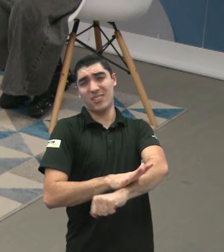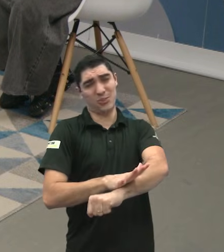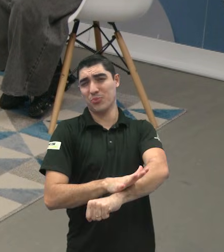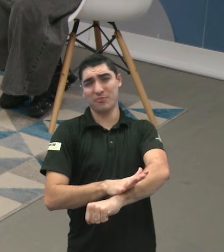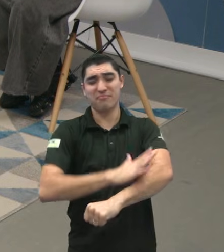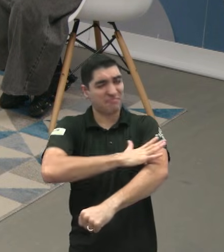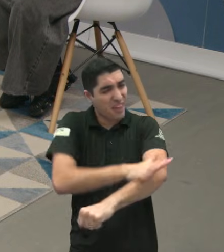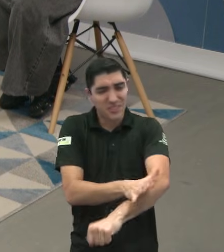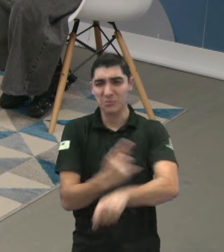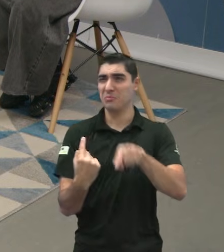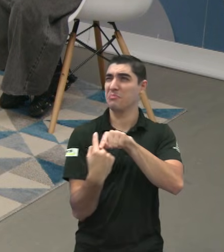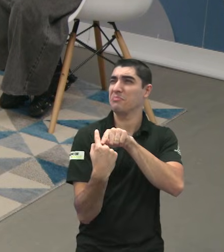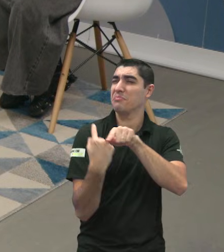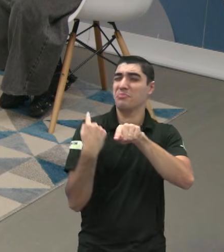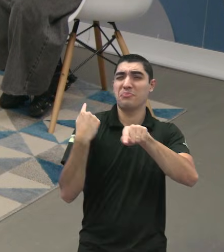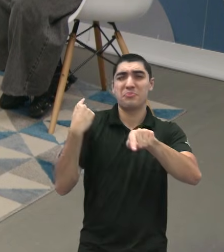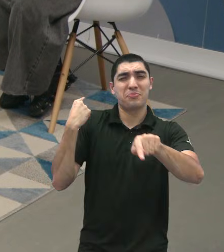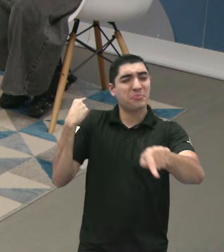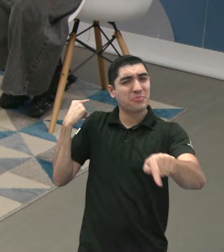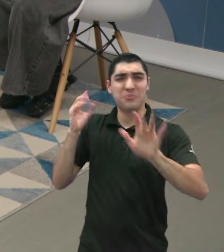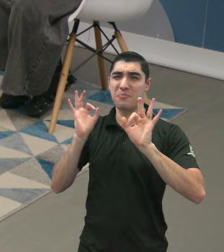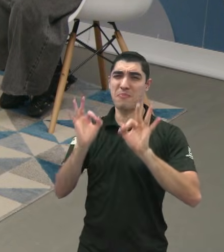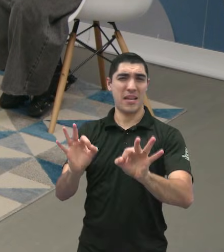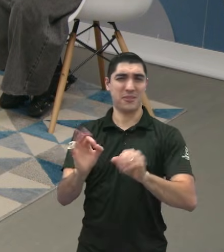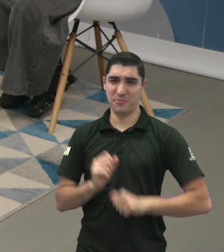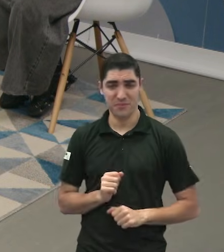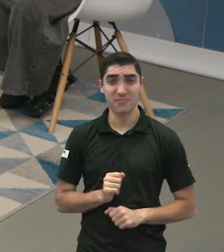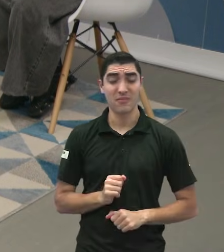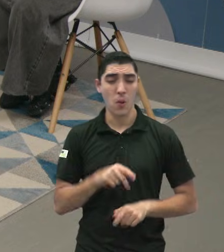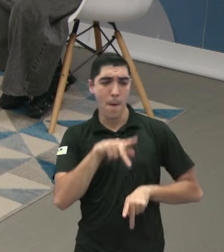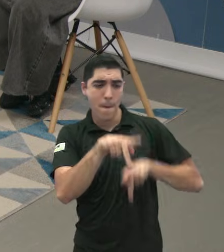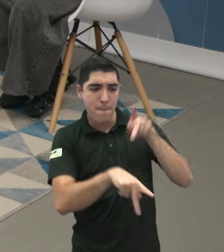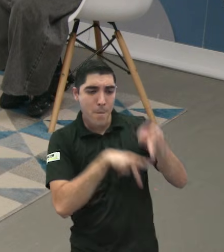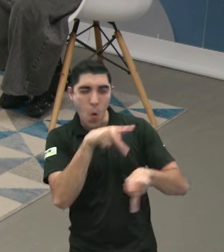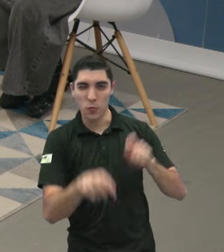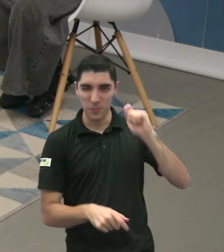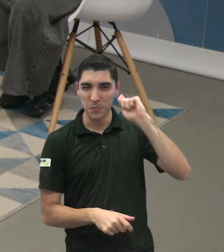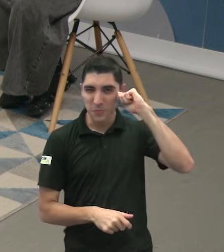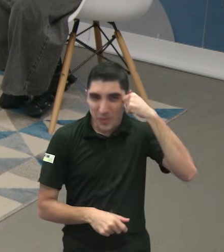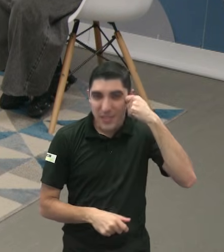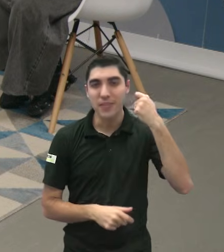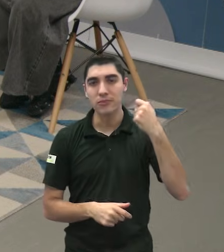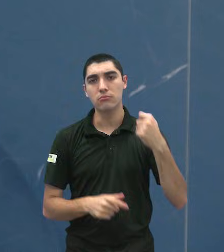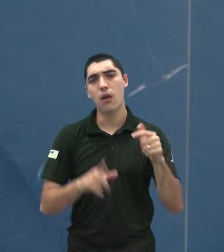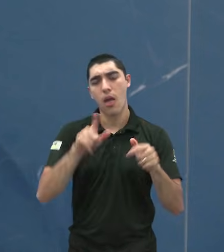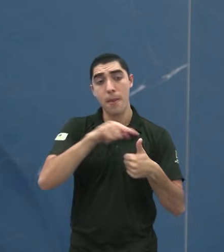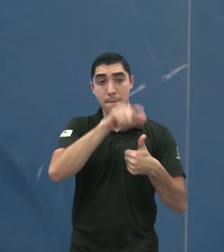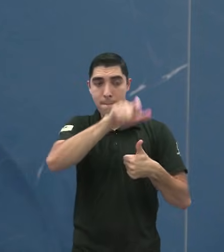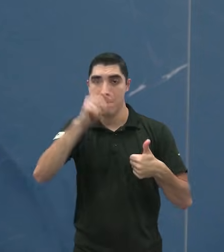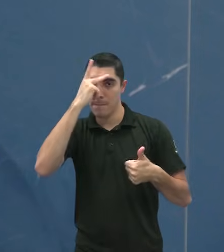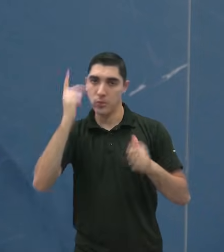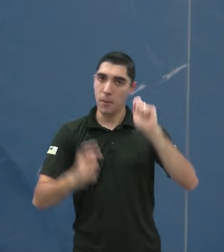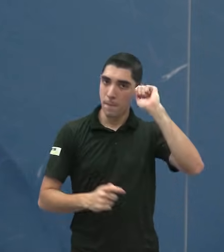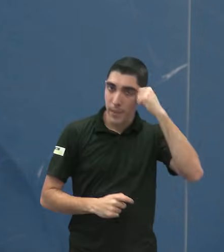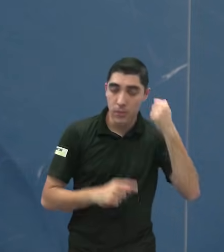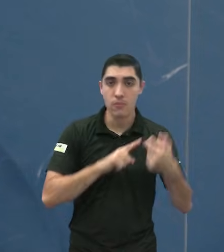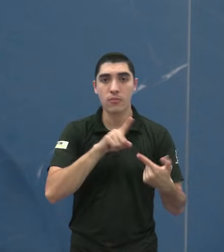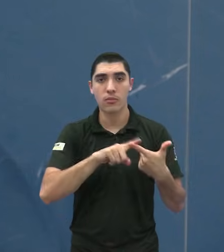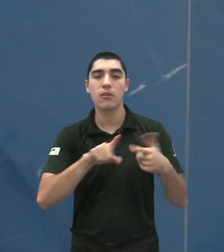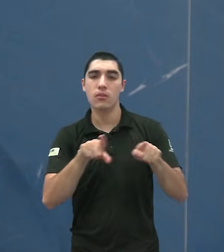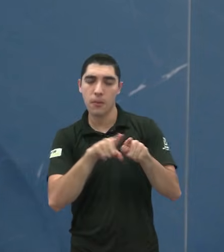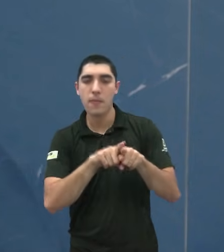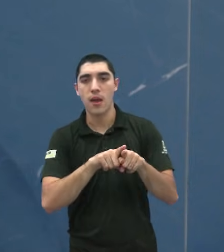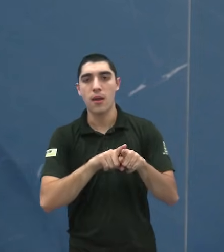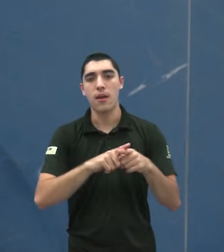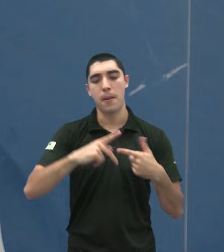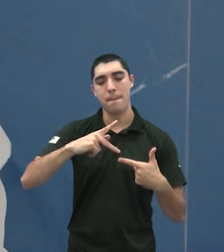vivemos, a população negra, e a gente diz população negra, está incluído pretos e pardos, de acordo